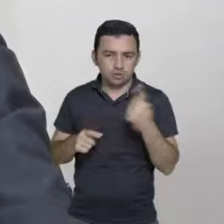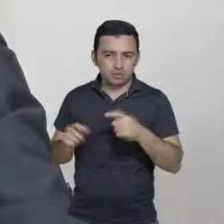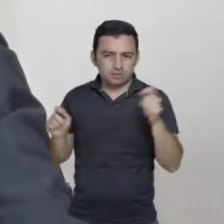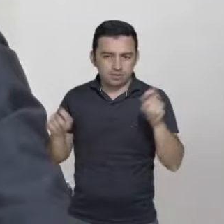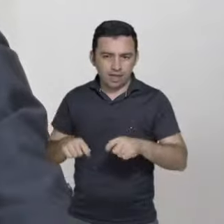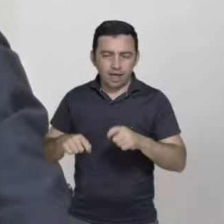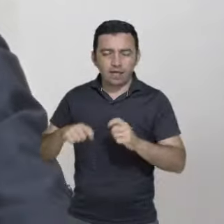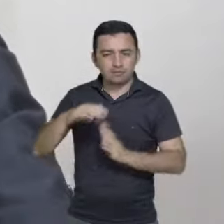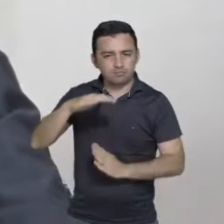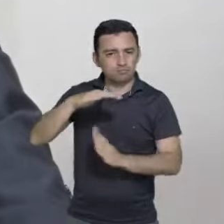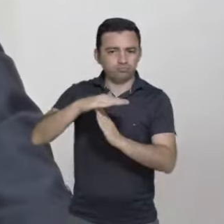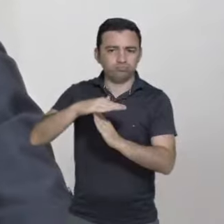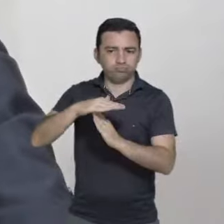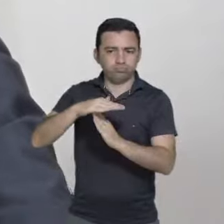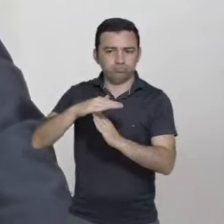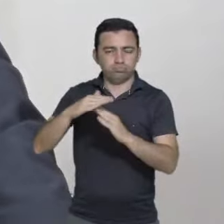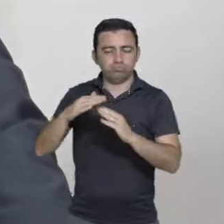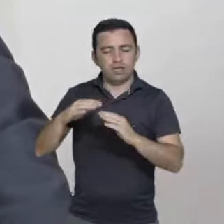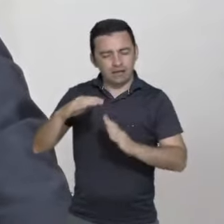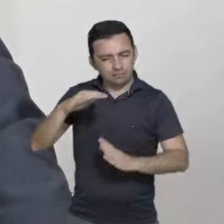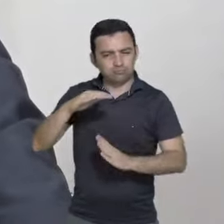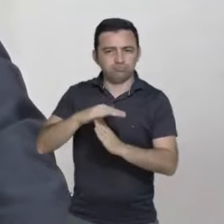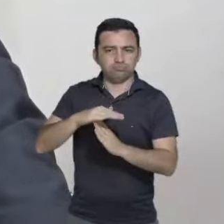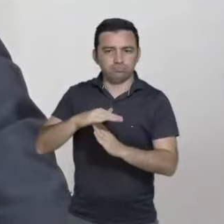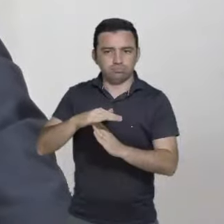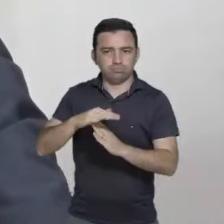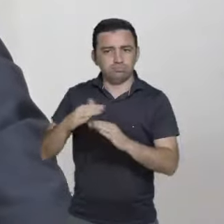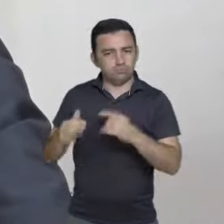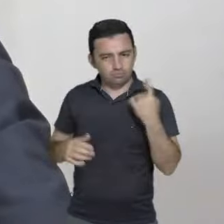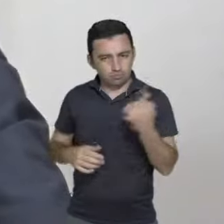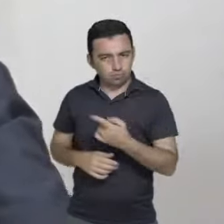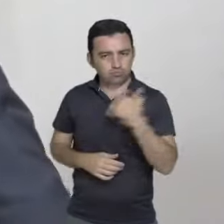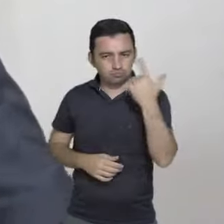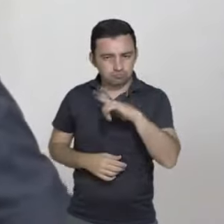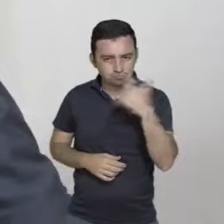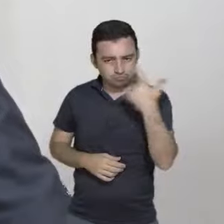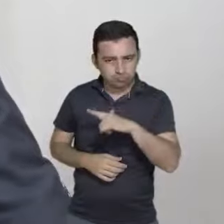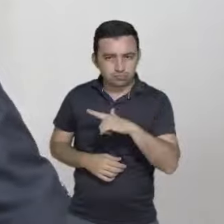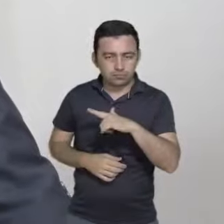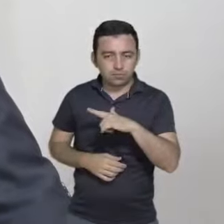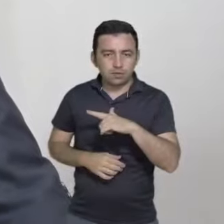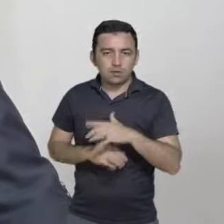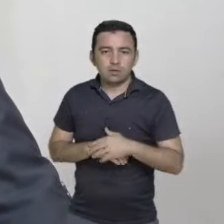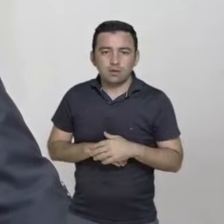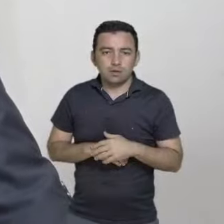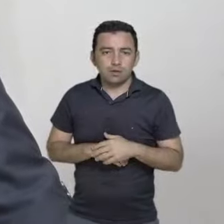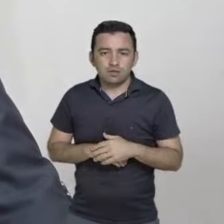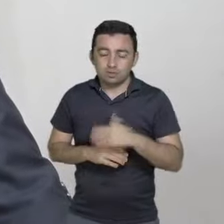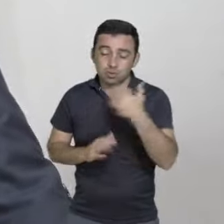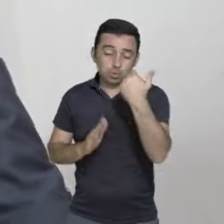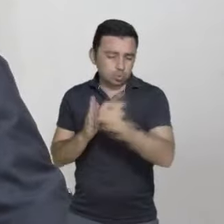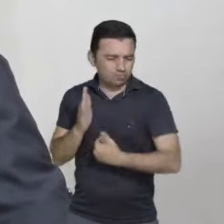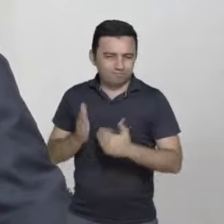teto, pelo menos até o teto, a gente não descontar mais os